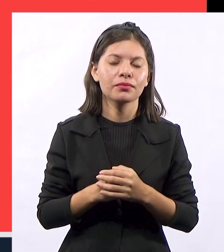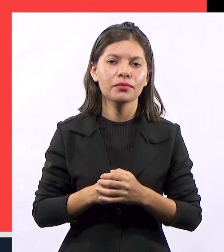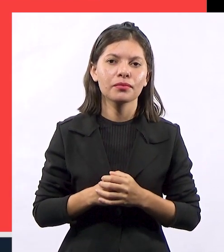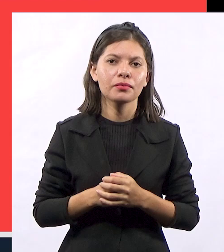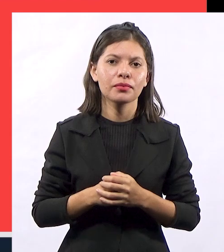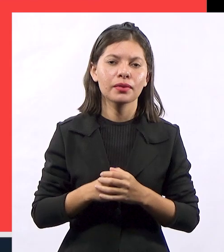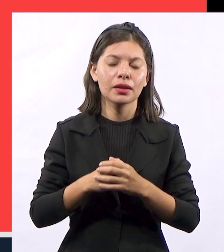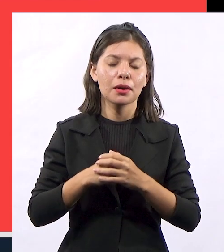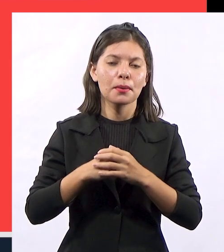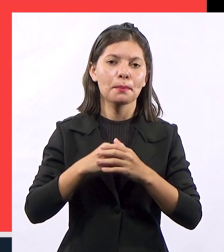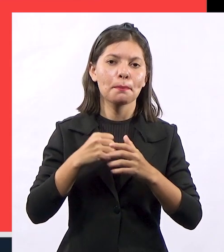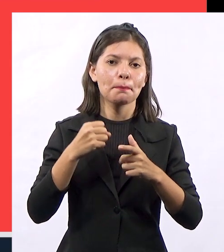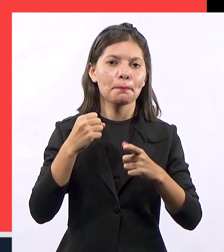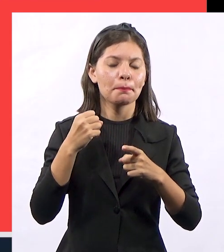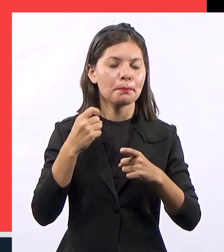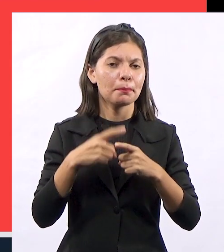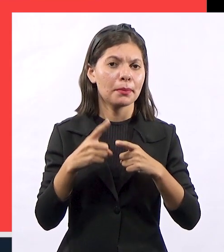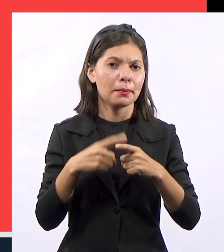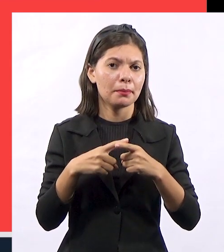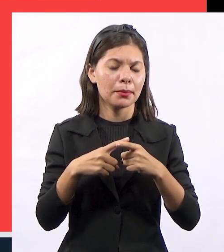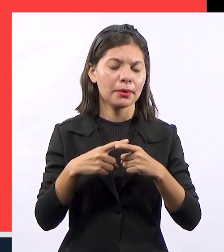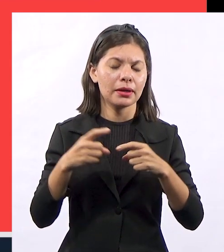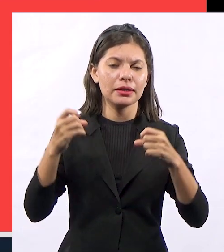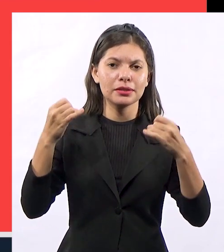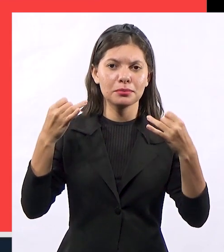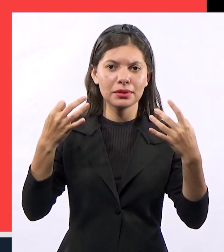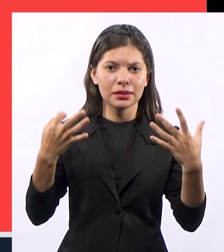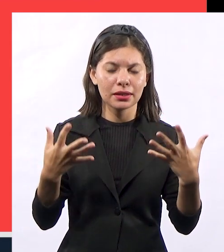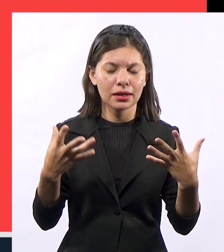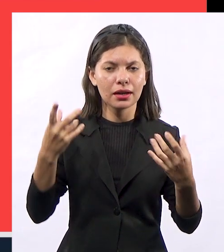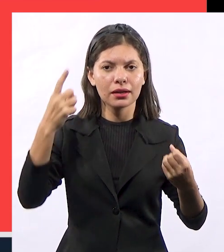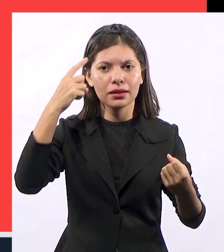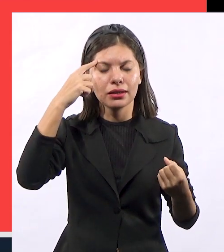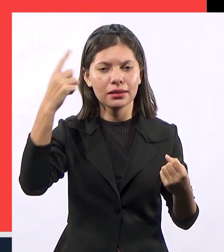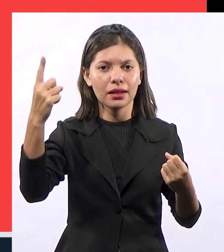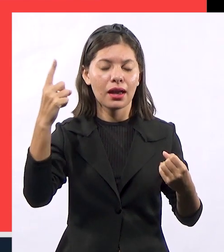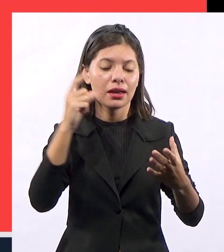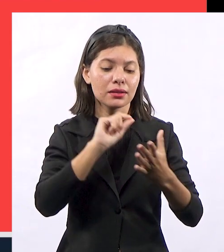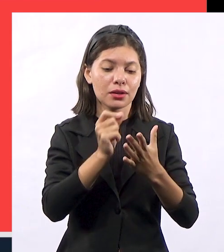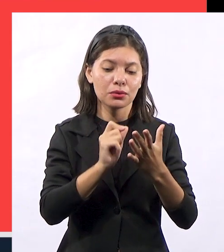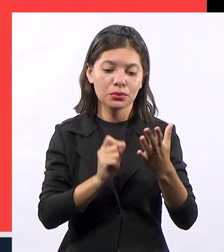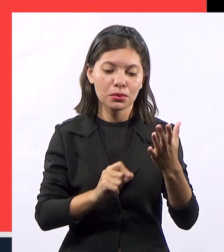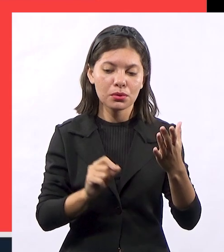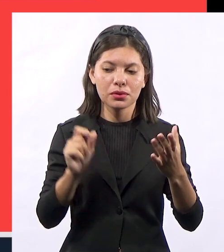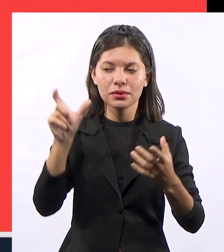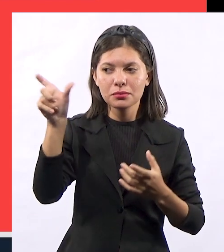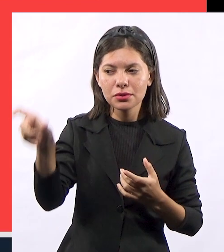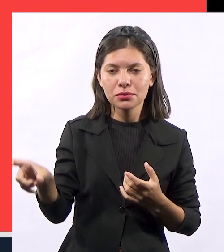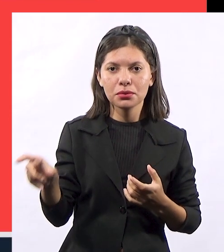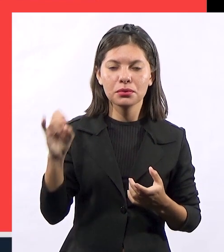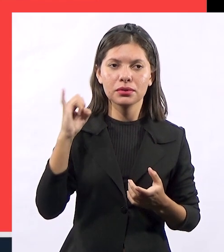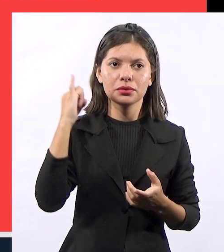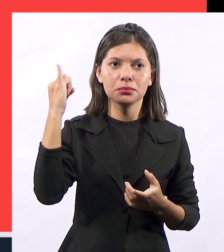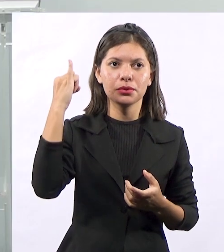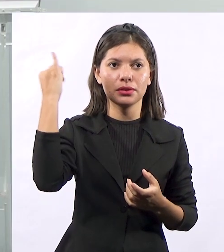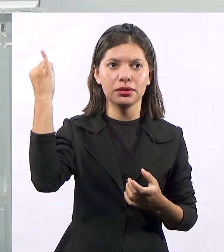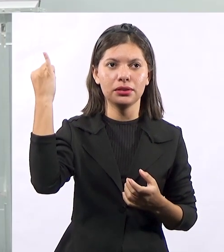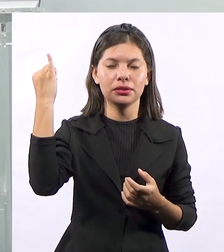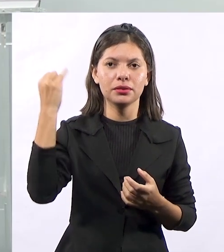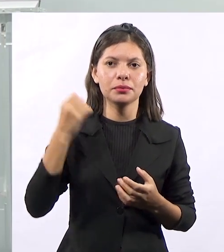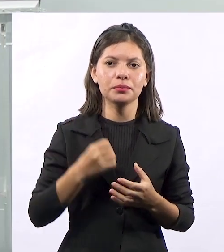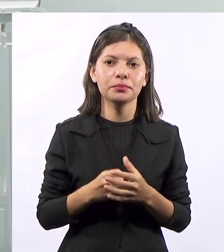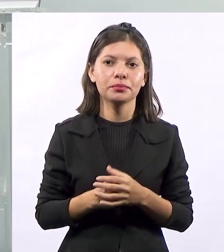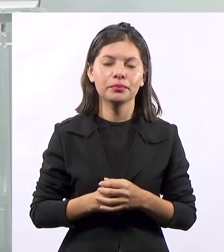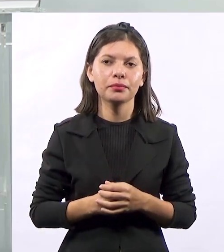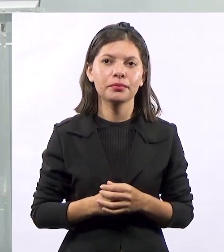sua ideia e utilizando autores e referências importantes para compreender o assunto. Olha só, aqui está o cerne